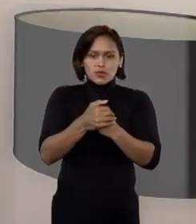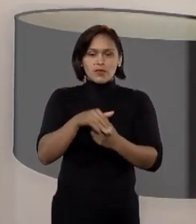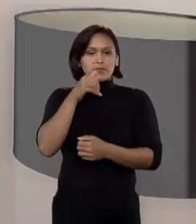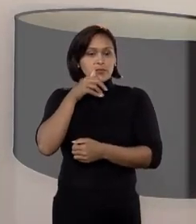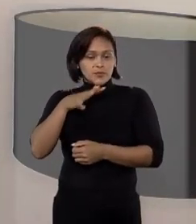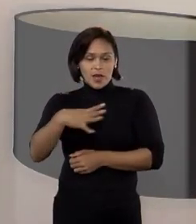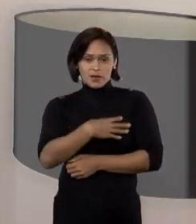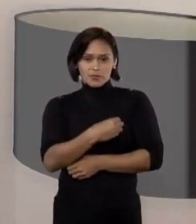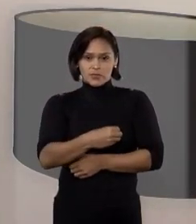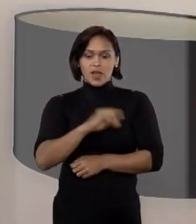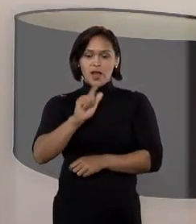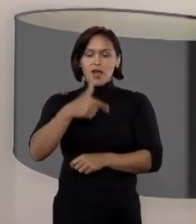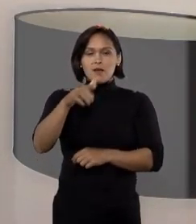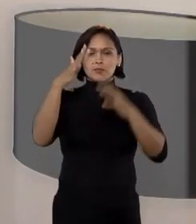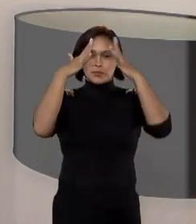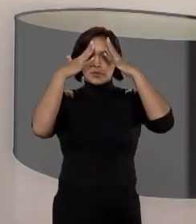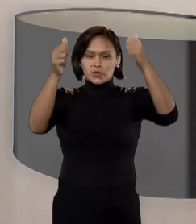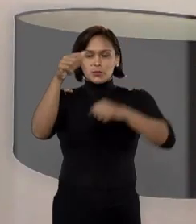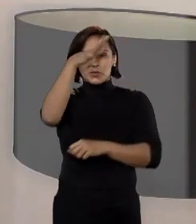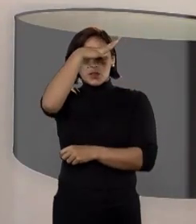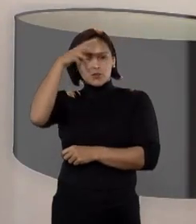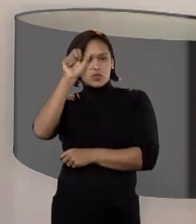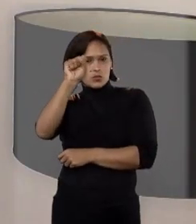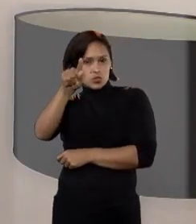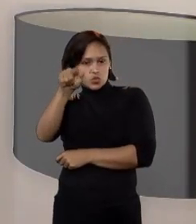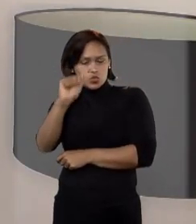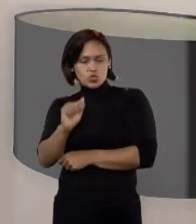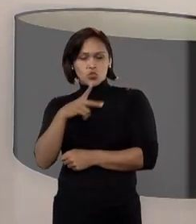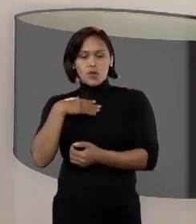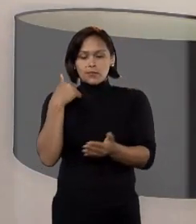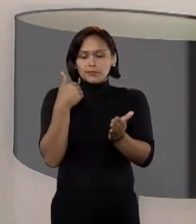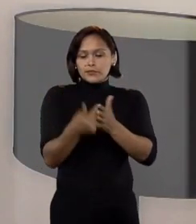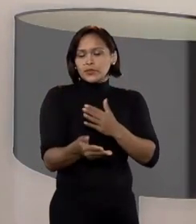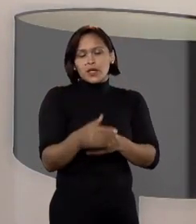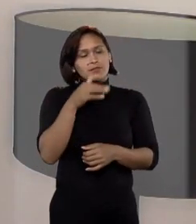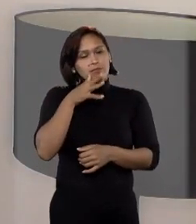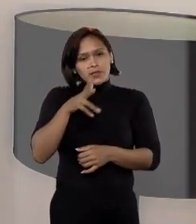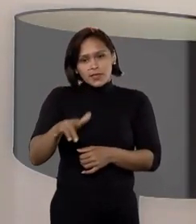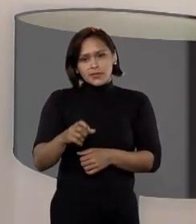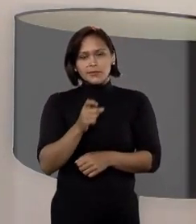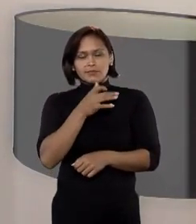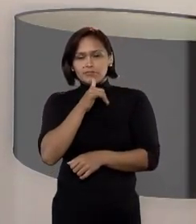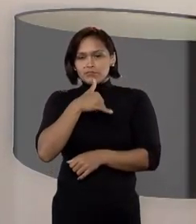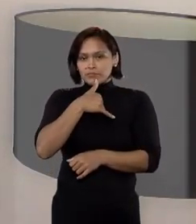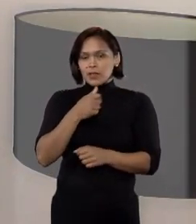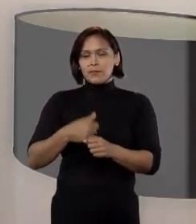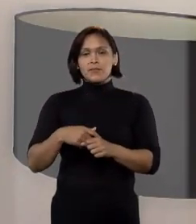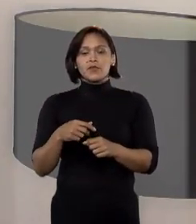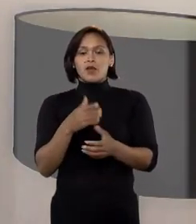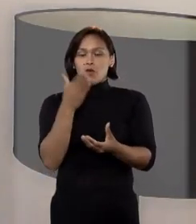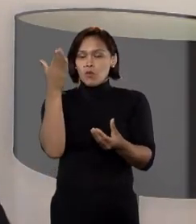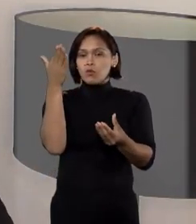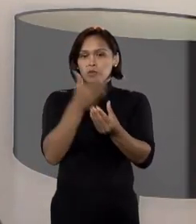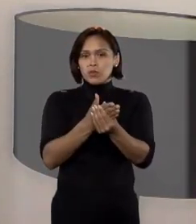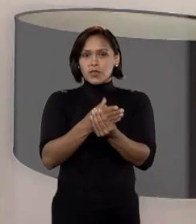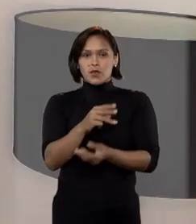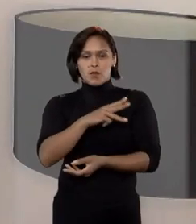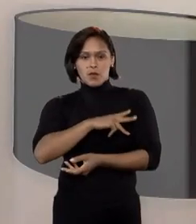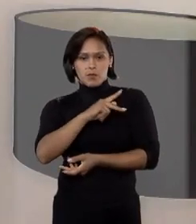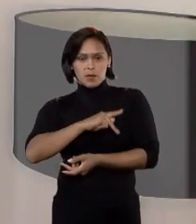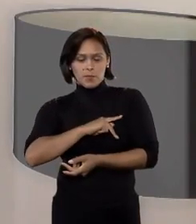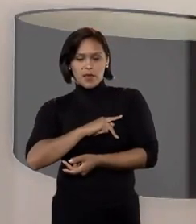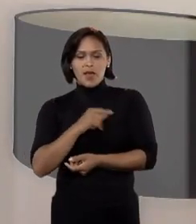Tribunal de Justiça do Mato Grosso do Sul concluir que houve abandono material e psicológico. No processo, o Ministério Público